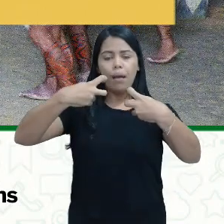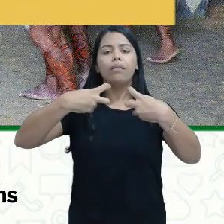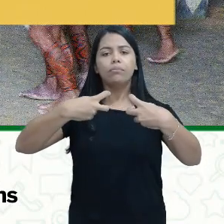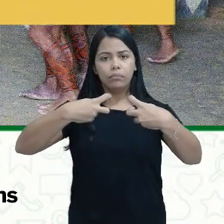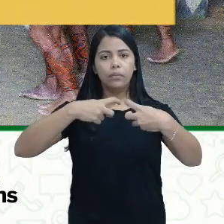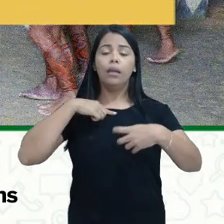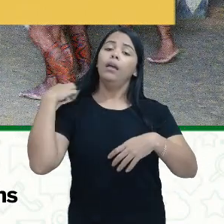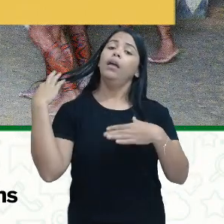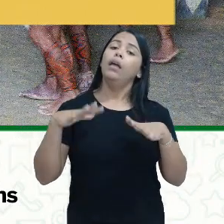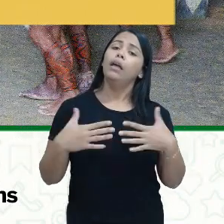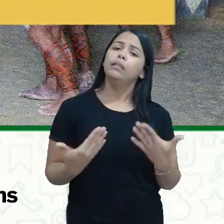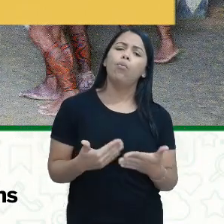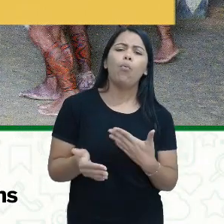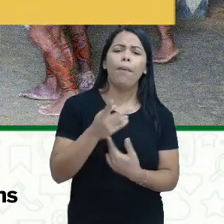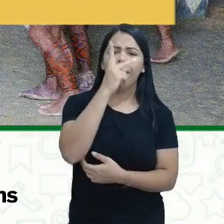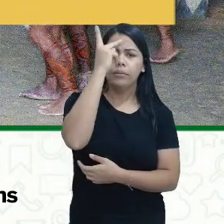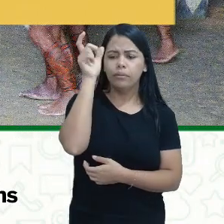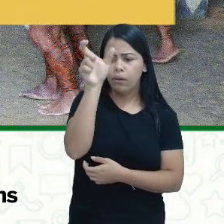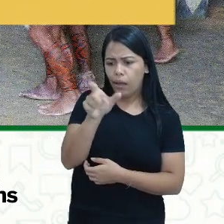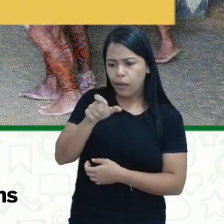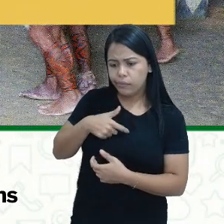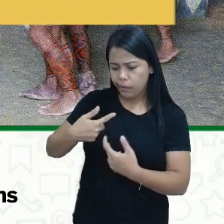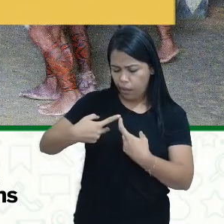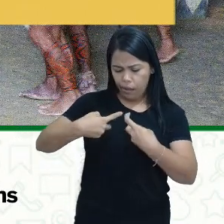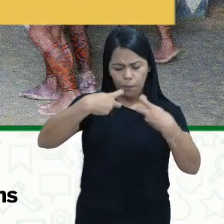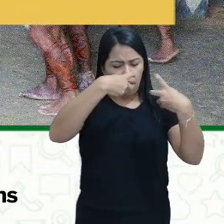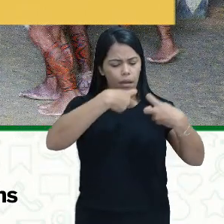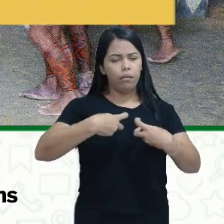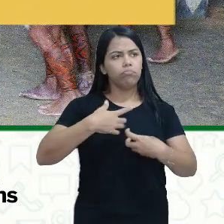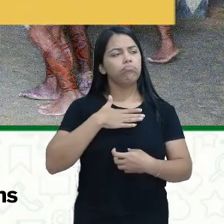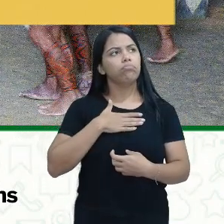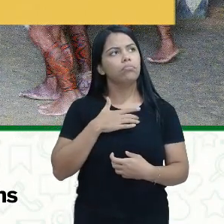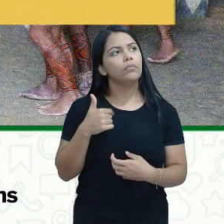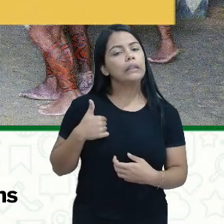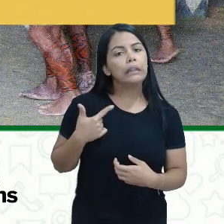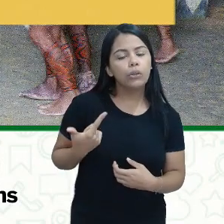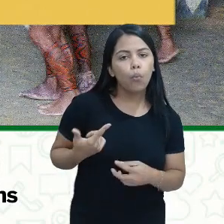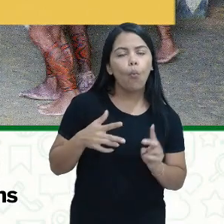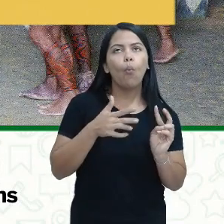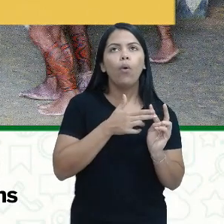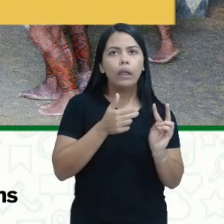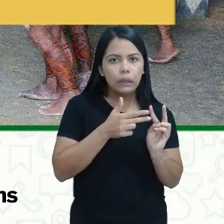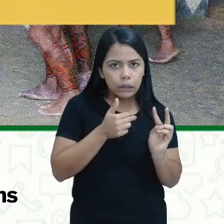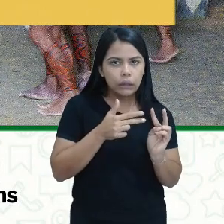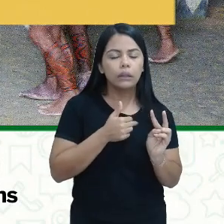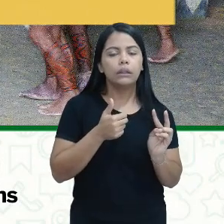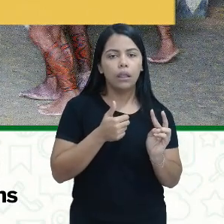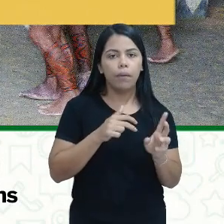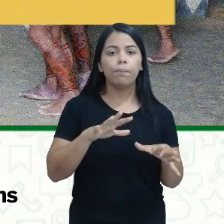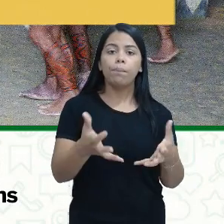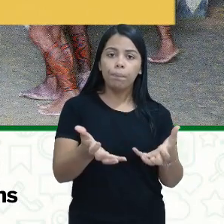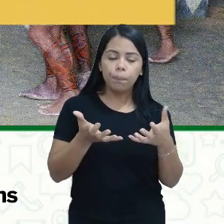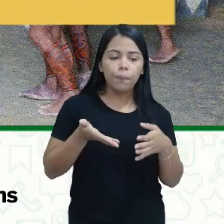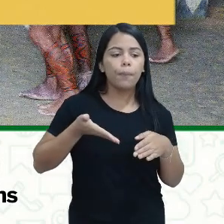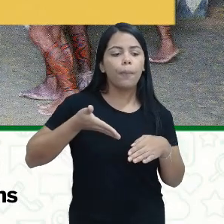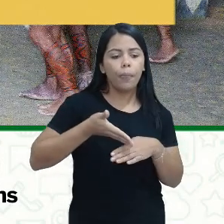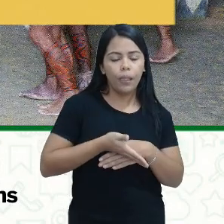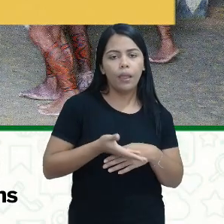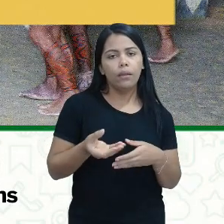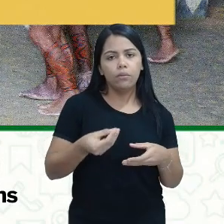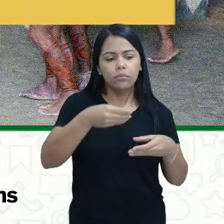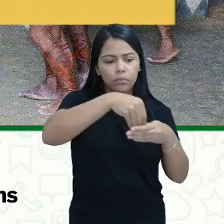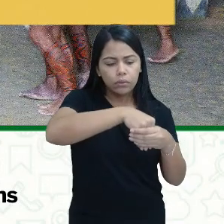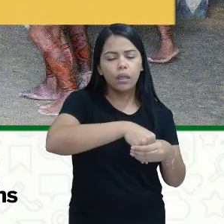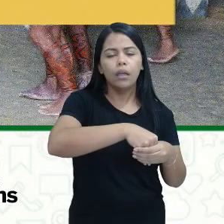auto-identificação. Ou seja, qualquer pessoa que se identifica como indígena e pertence a